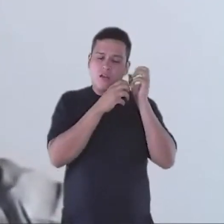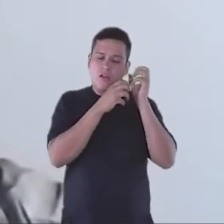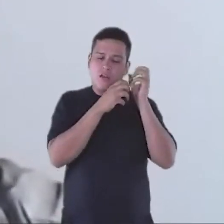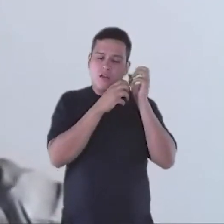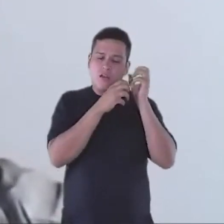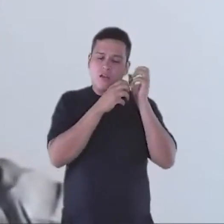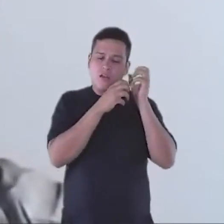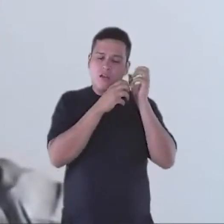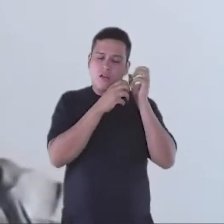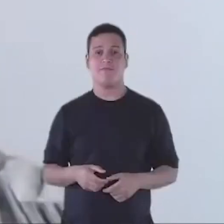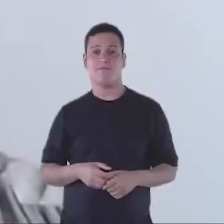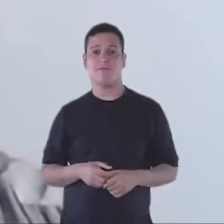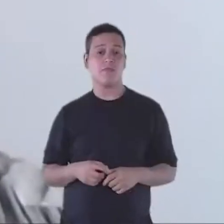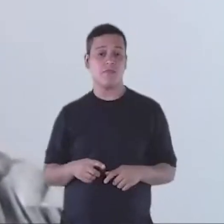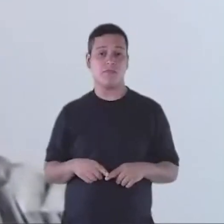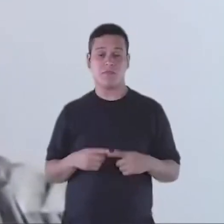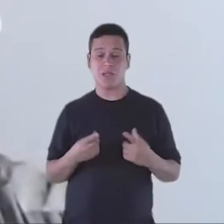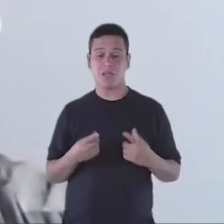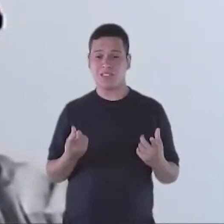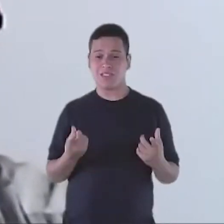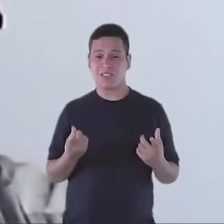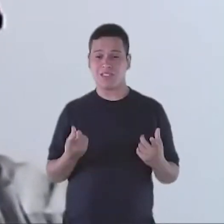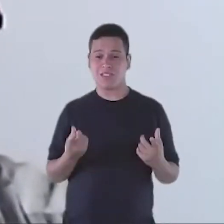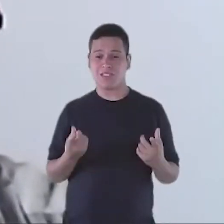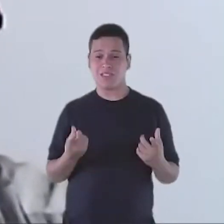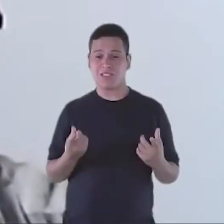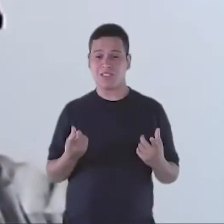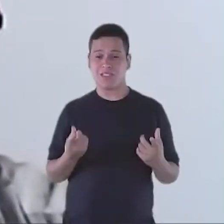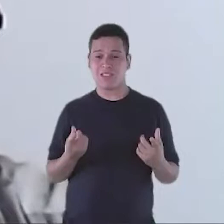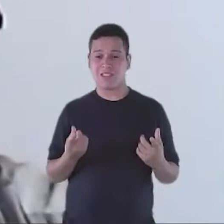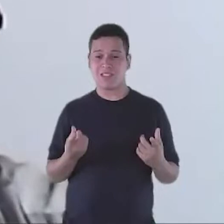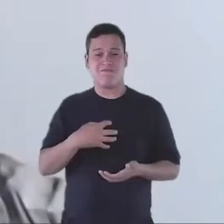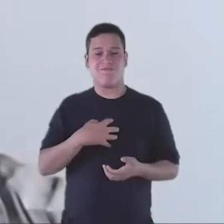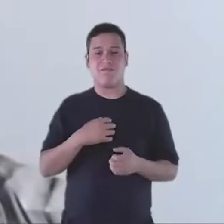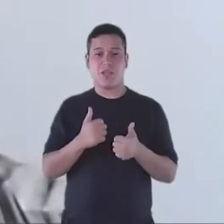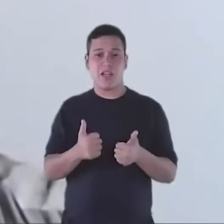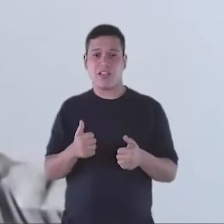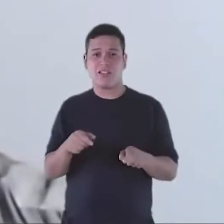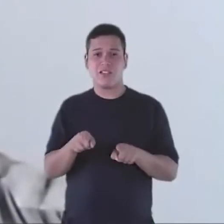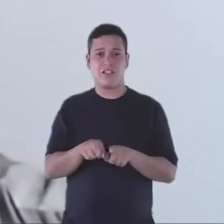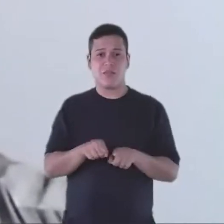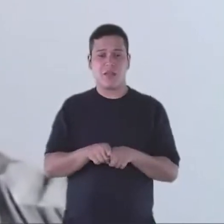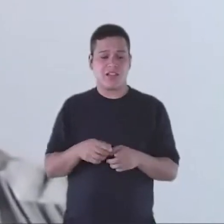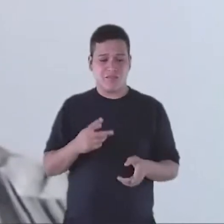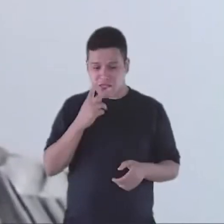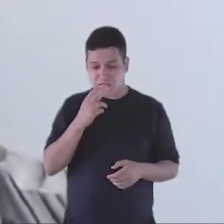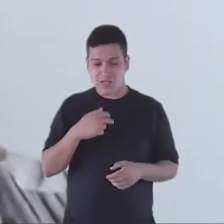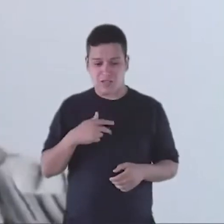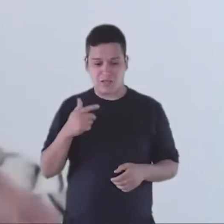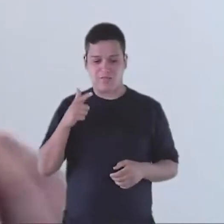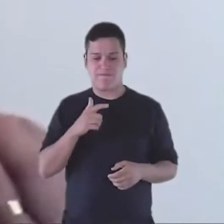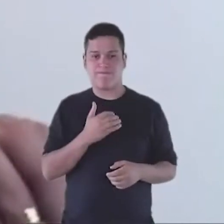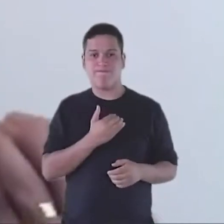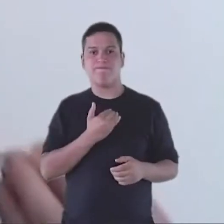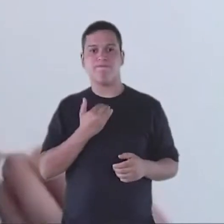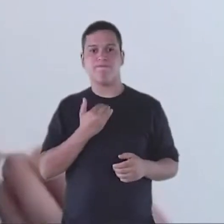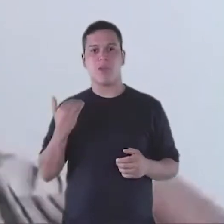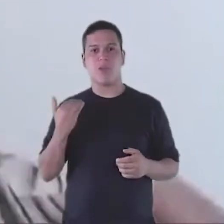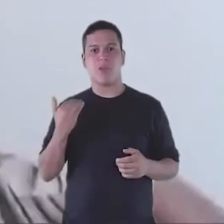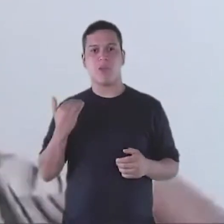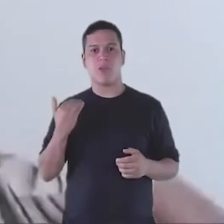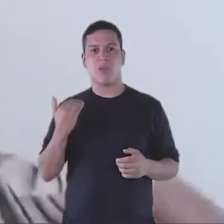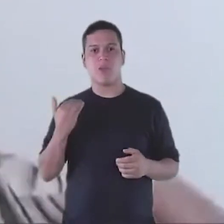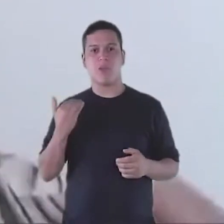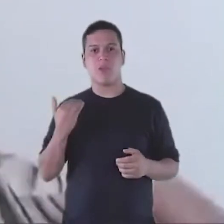incerteza, nenhum lugar para morrer, nem para se banir, nenhum fragmento